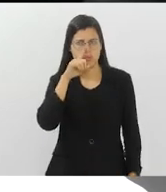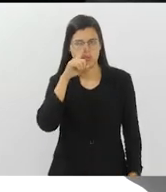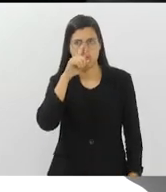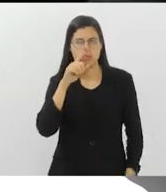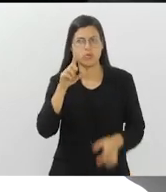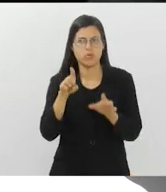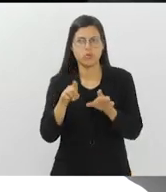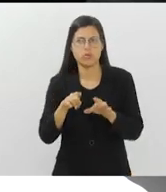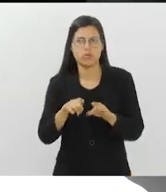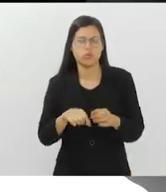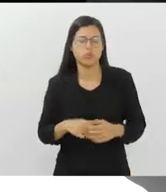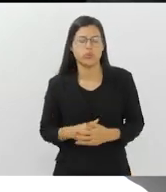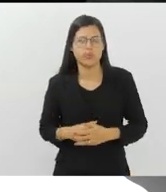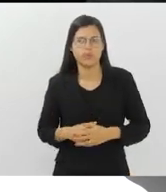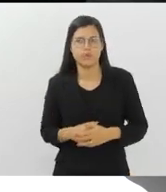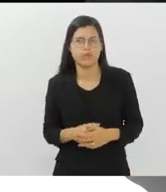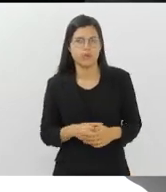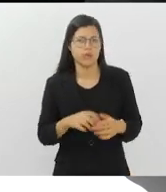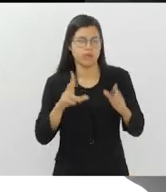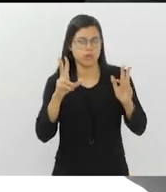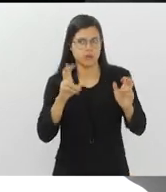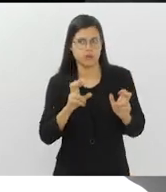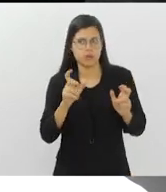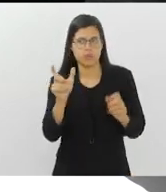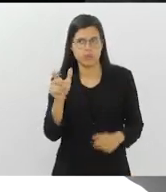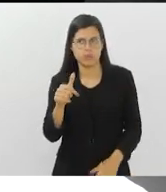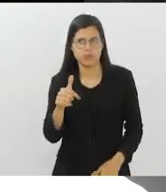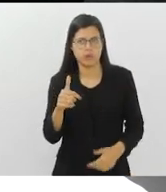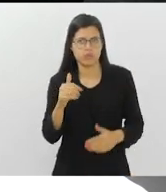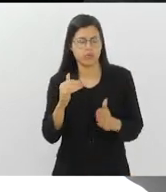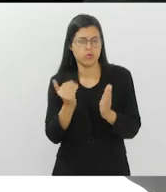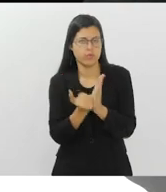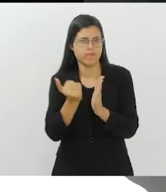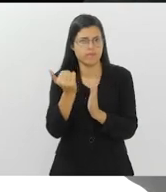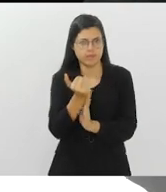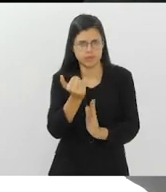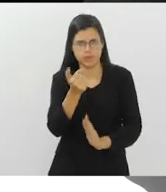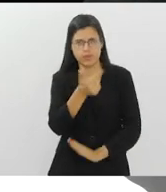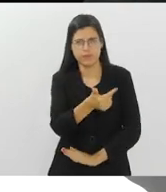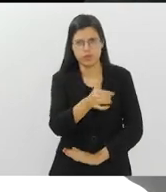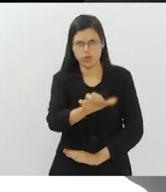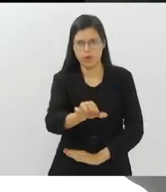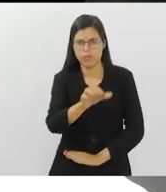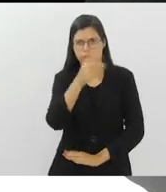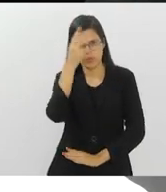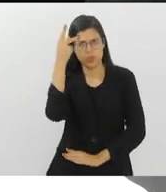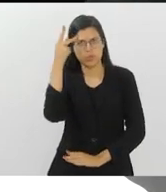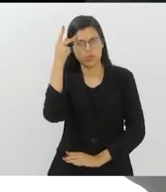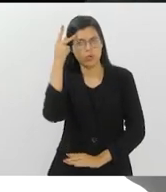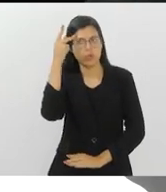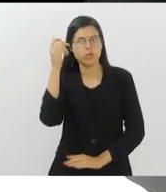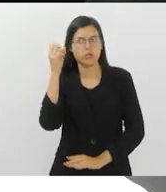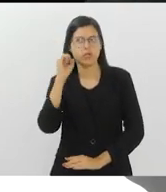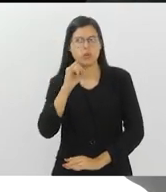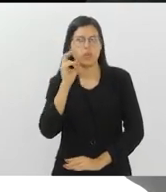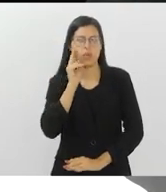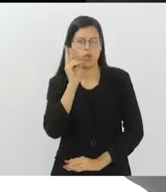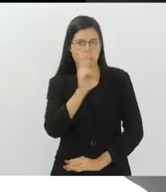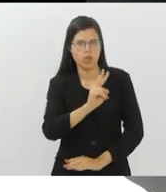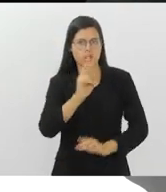de beneficiários. Com relação aos planos acima de 29 vidas, também, se o senhor der uma olhada no nosso painel lá,